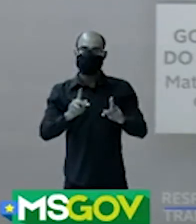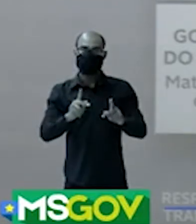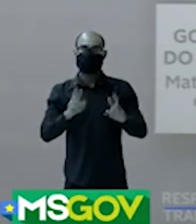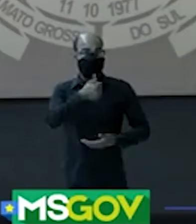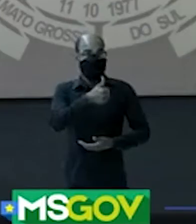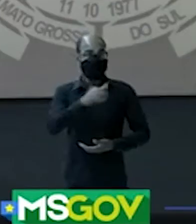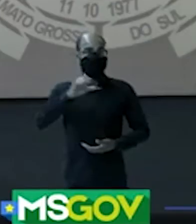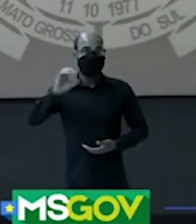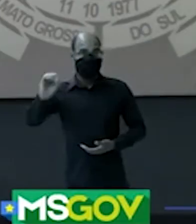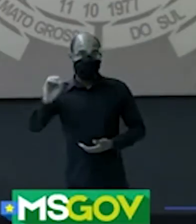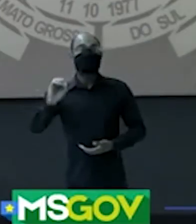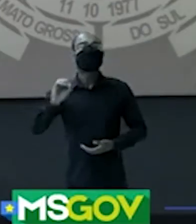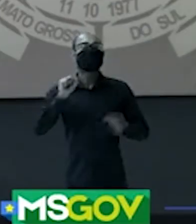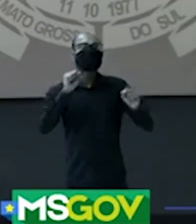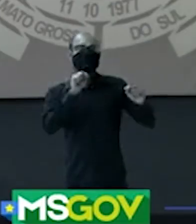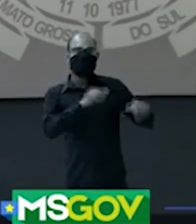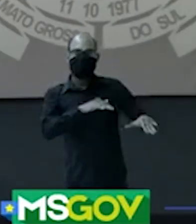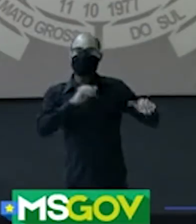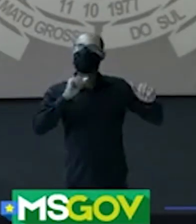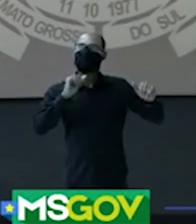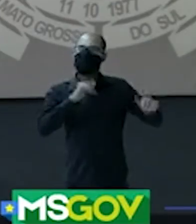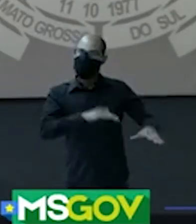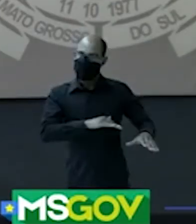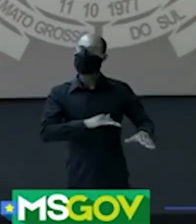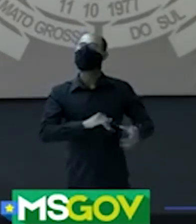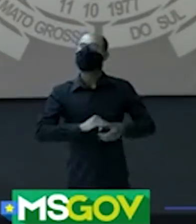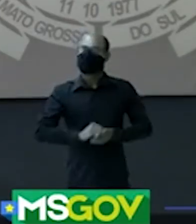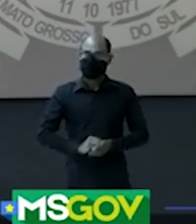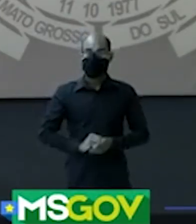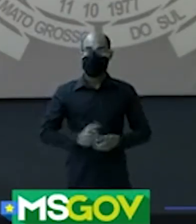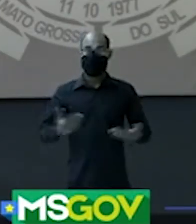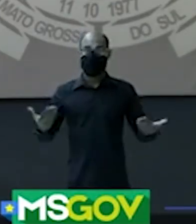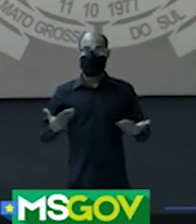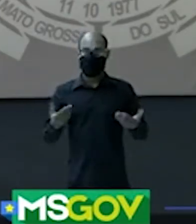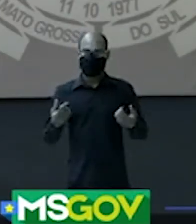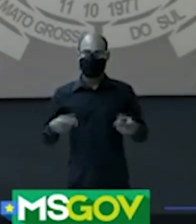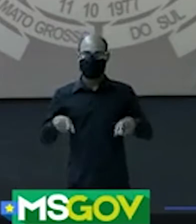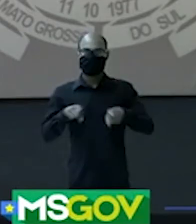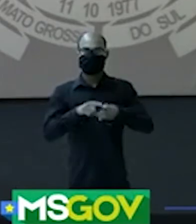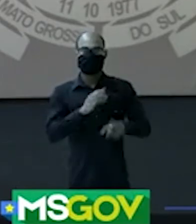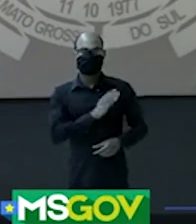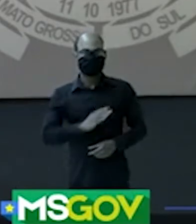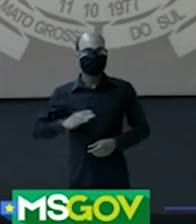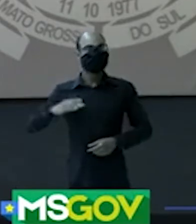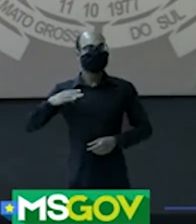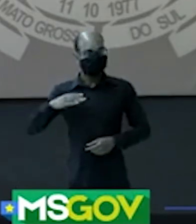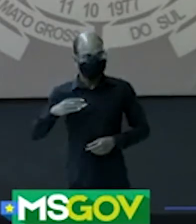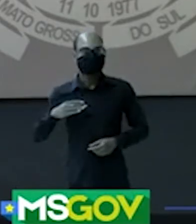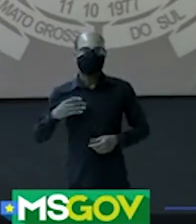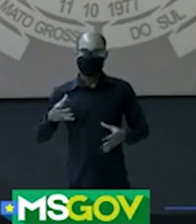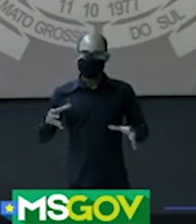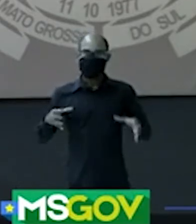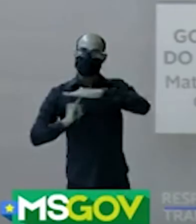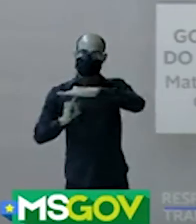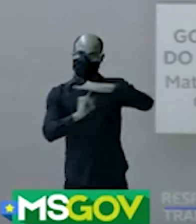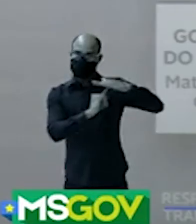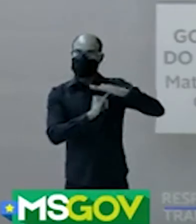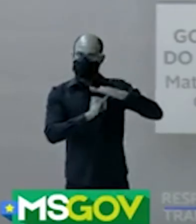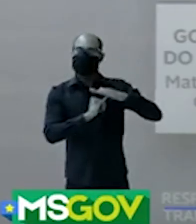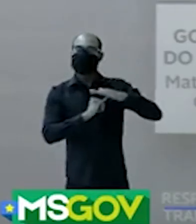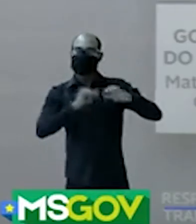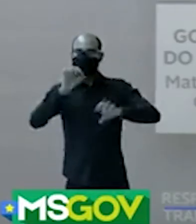deste mês o secretário de saúde também citou uma outra novidade que em breve vai dar mais detalhes